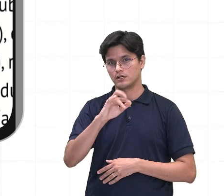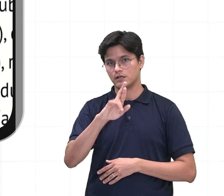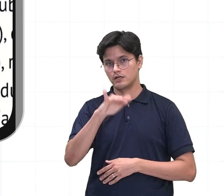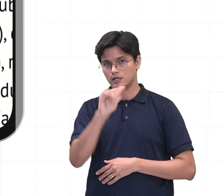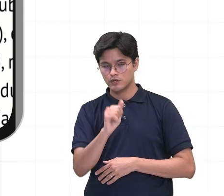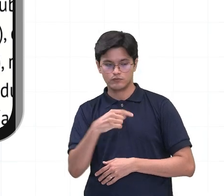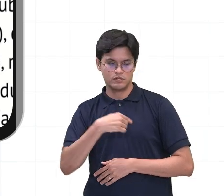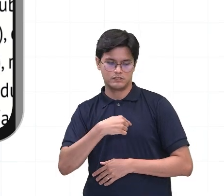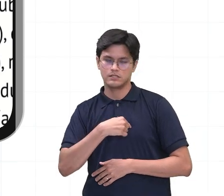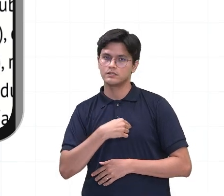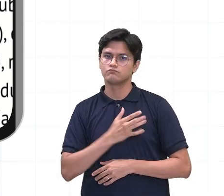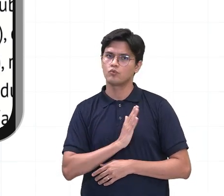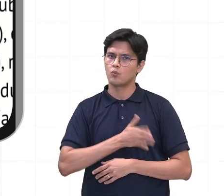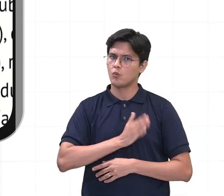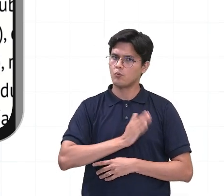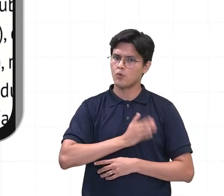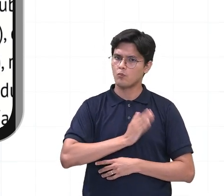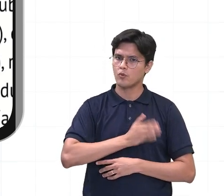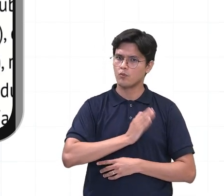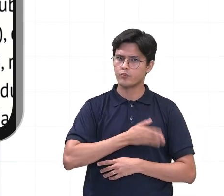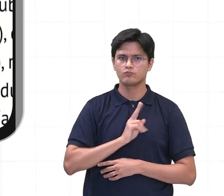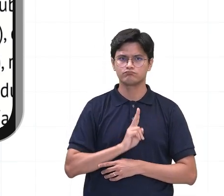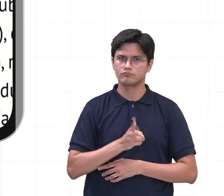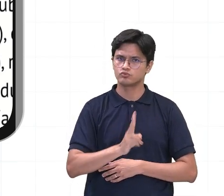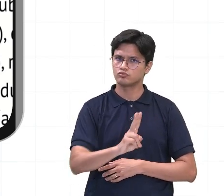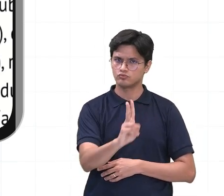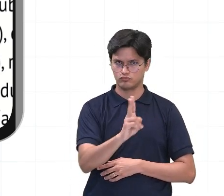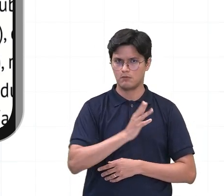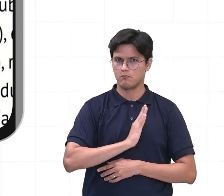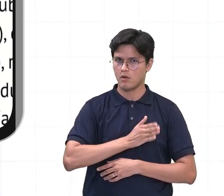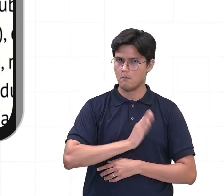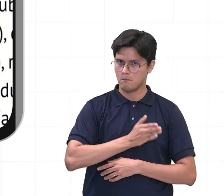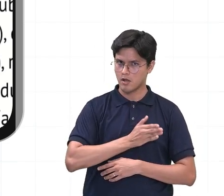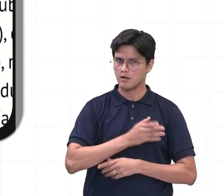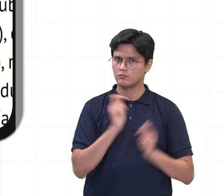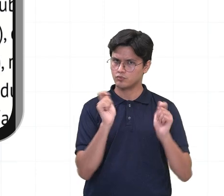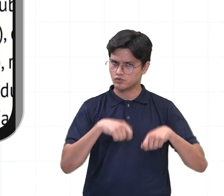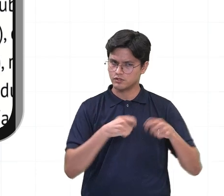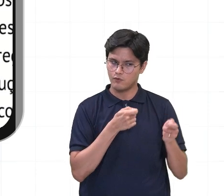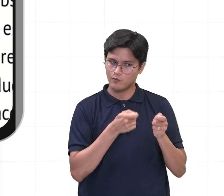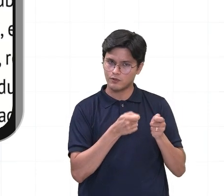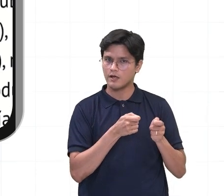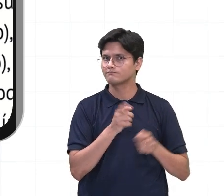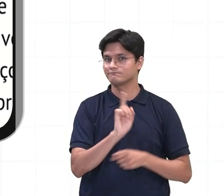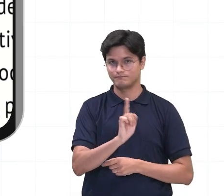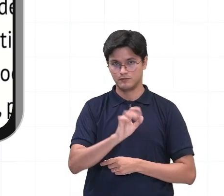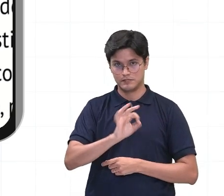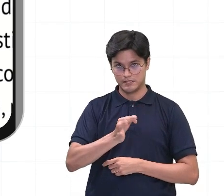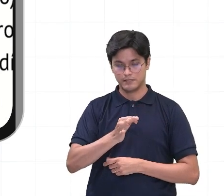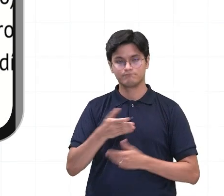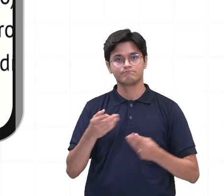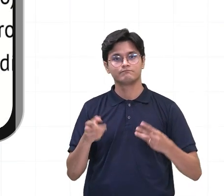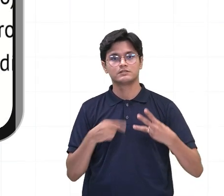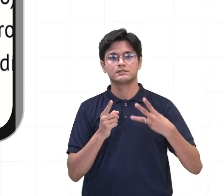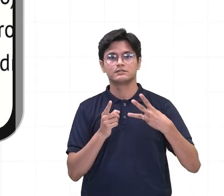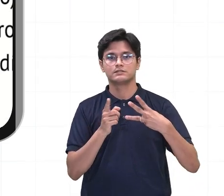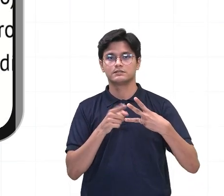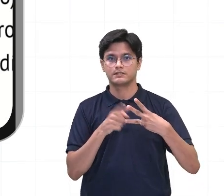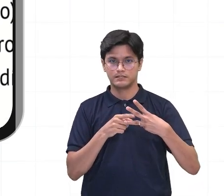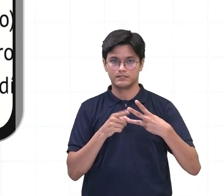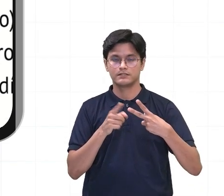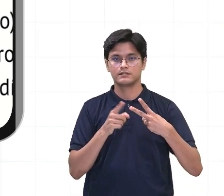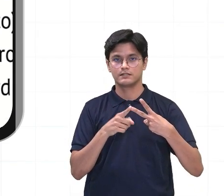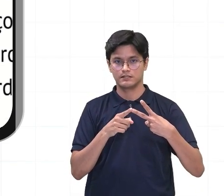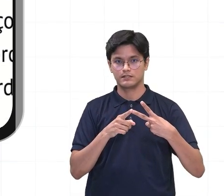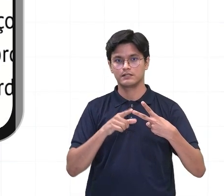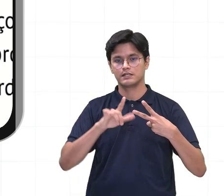pense no batimento cardíaco, né? Ele bate de uma forma involuntária. Logo abaixo eu tenho o